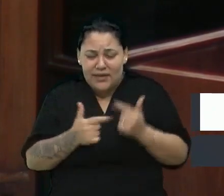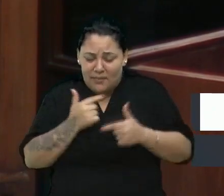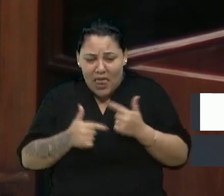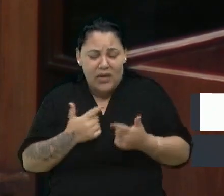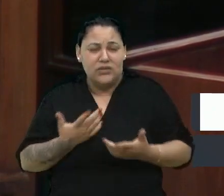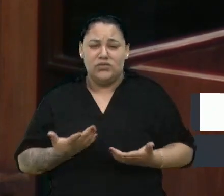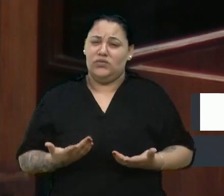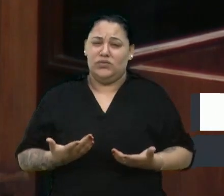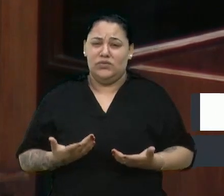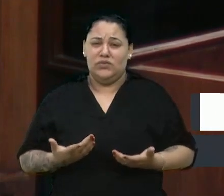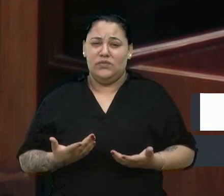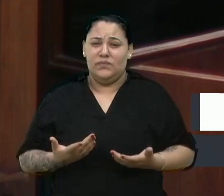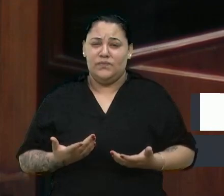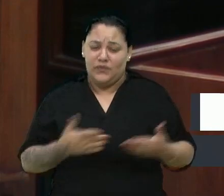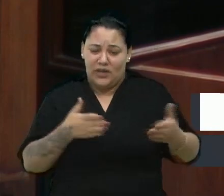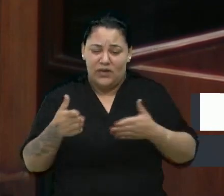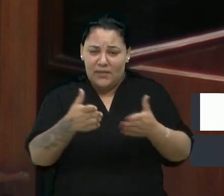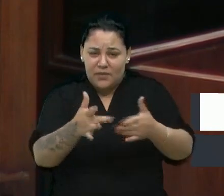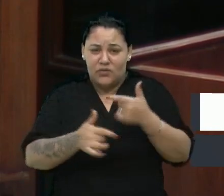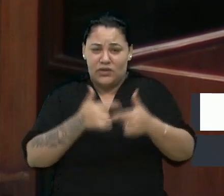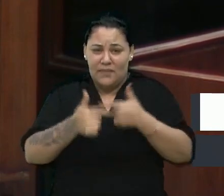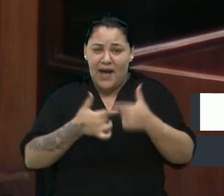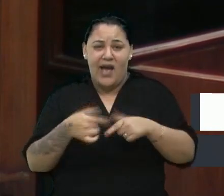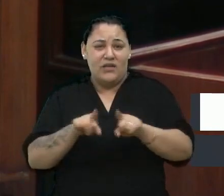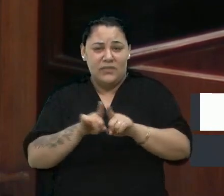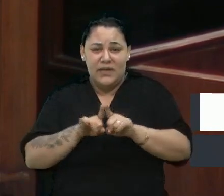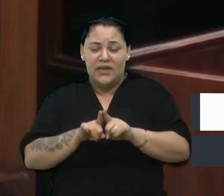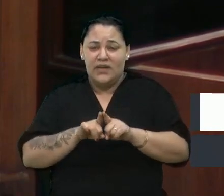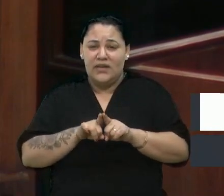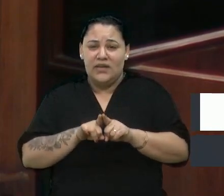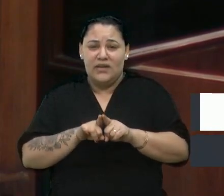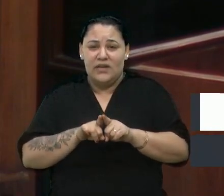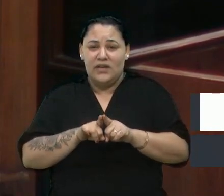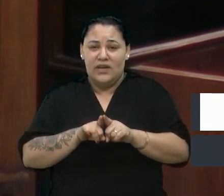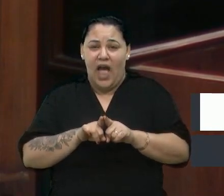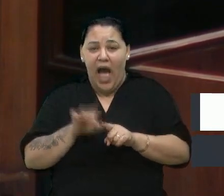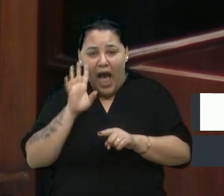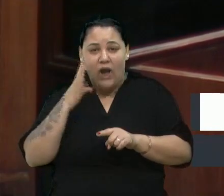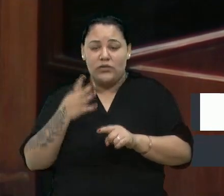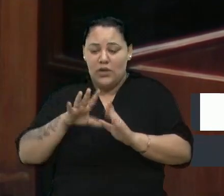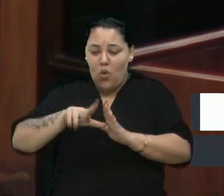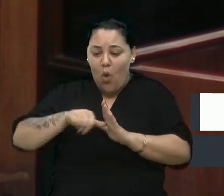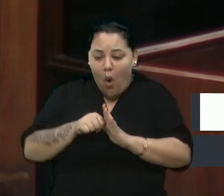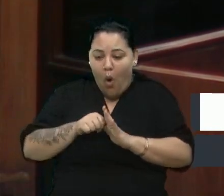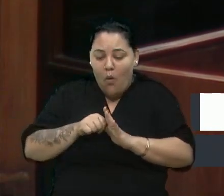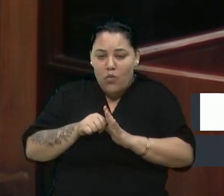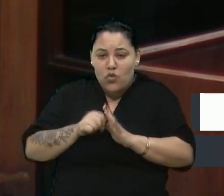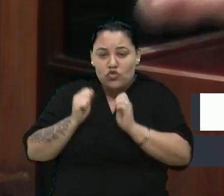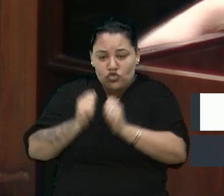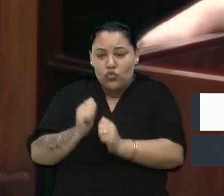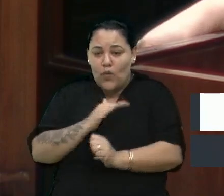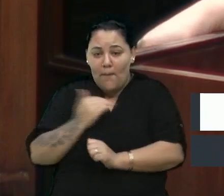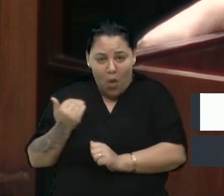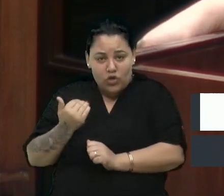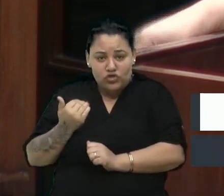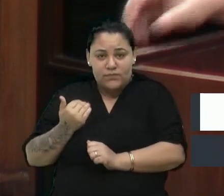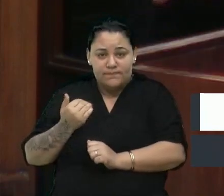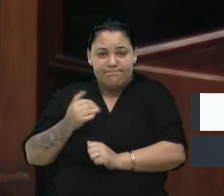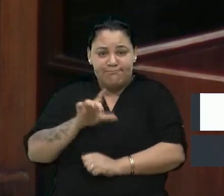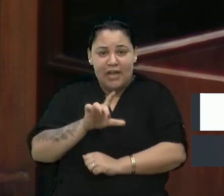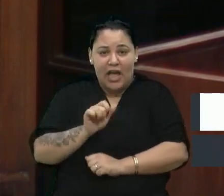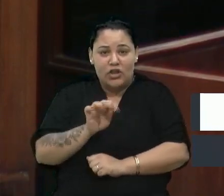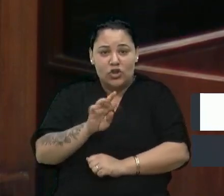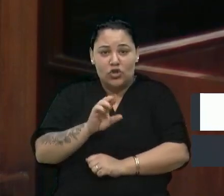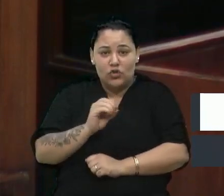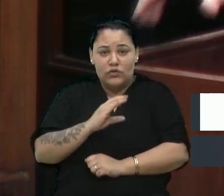que está ao caminho do seu trabalho, talvez, e aí acontece um roubo seguido de morte, que é um latrocínio, e eles estavam